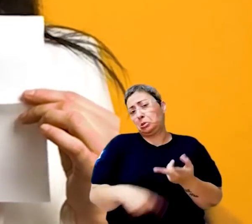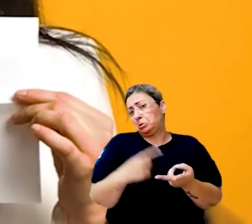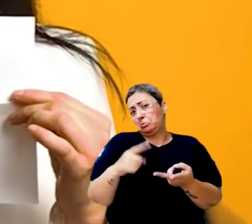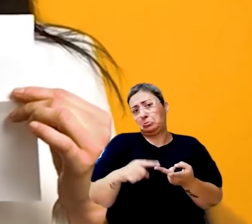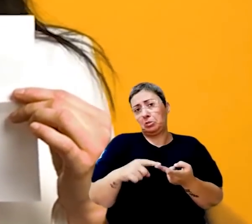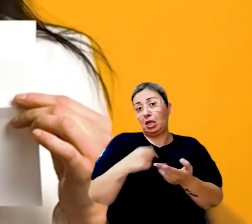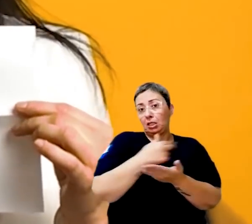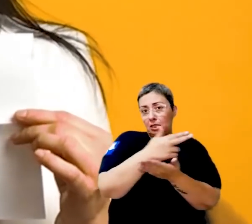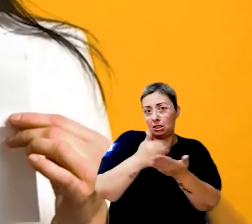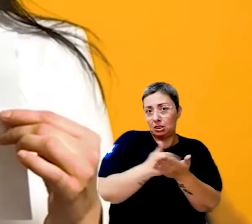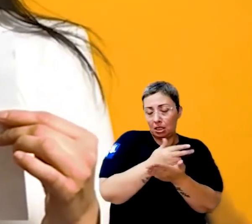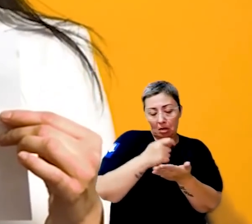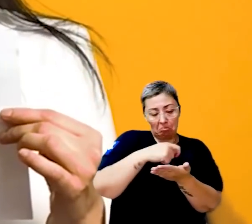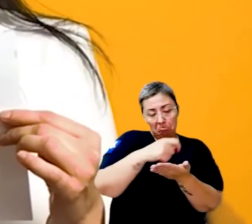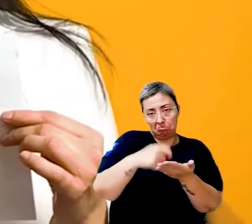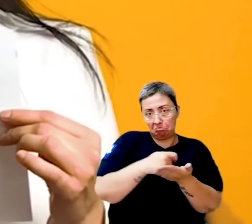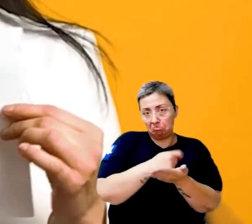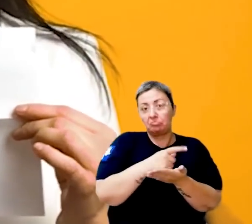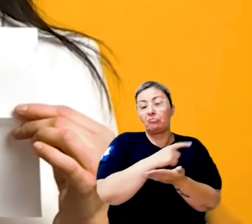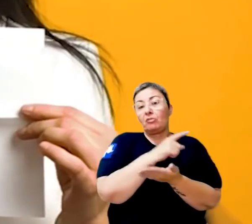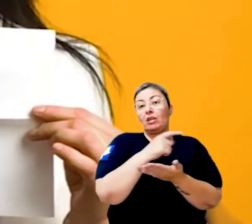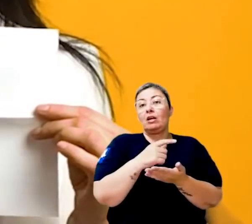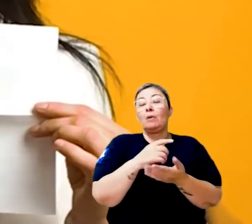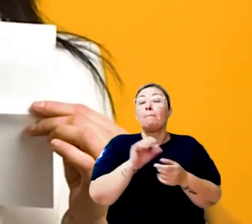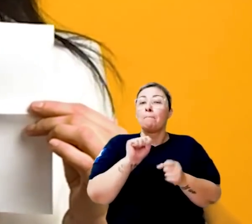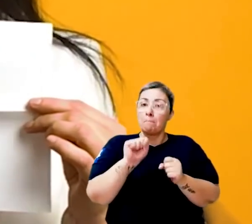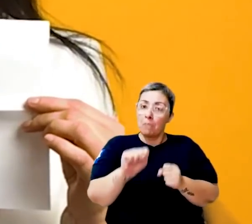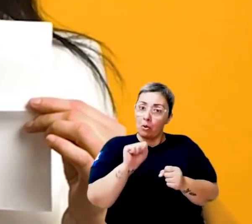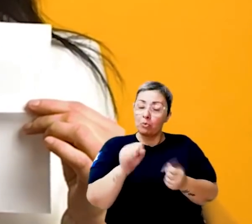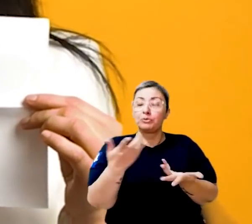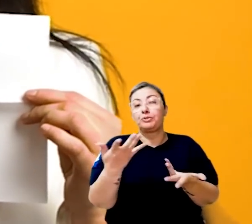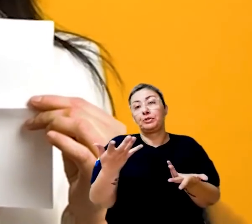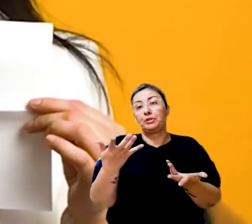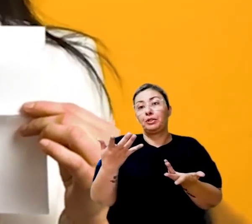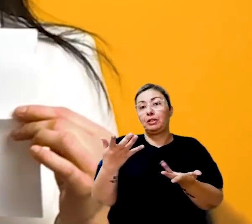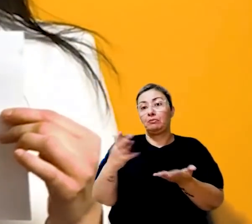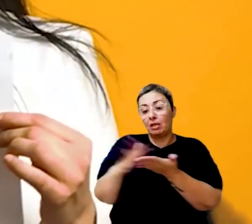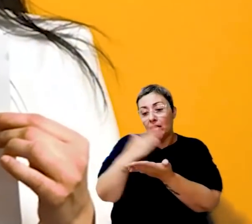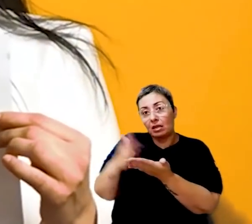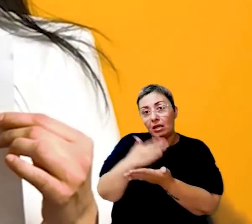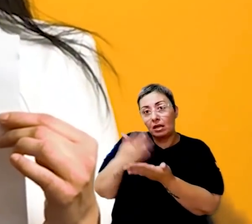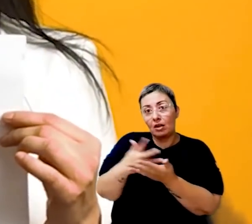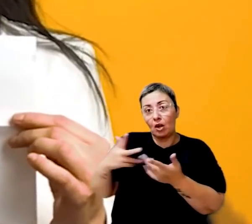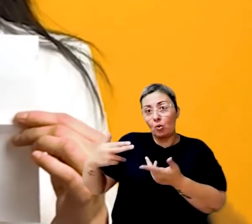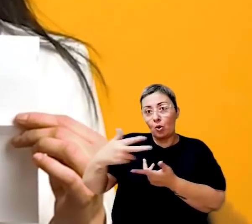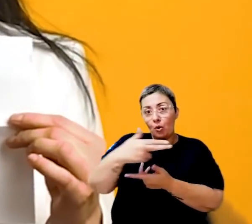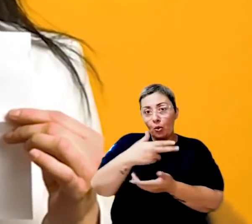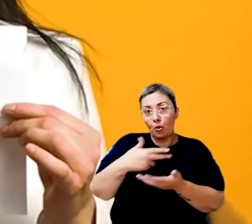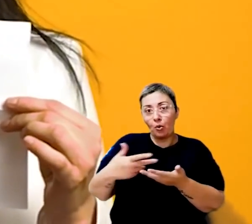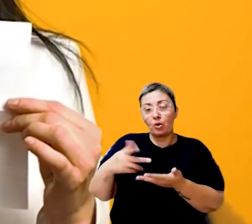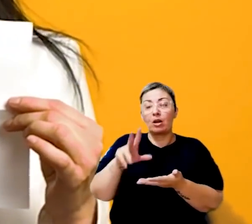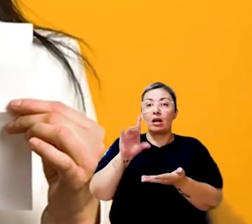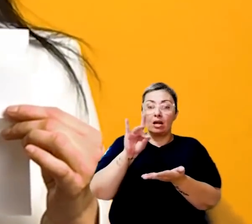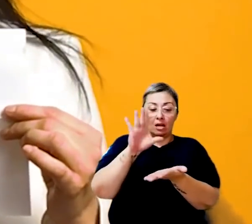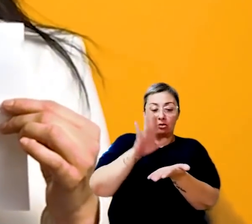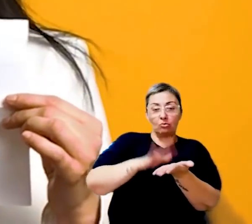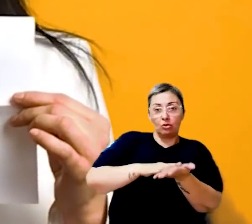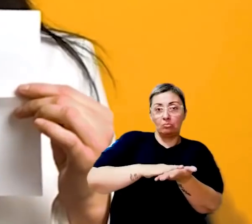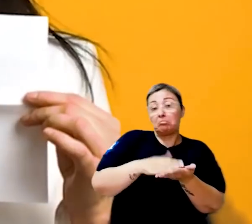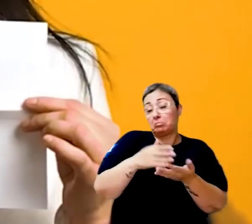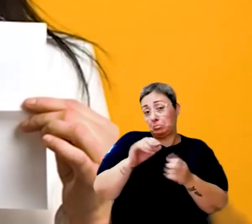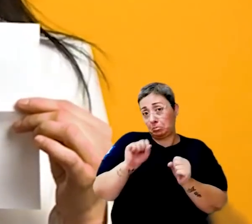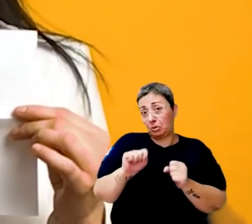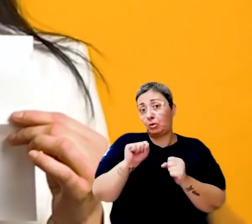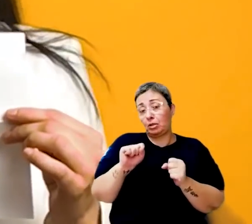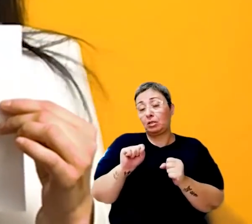pode desenhar as imagens, você pode achar numa revista na sua casa e colocar,